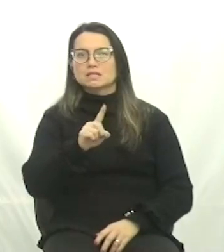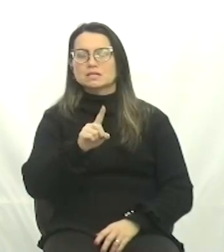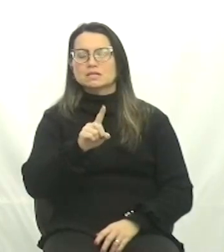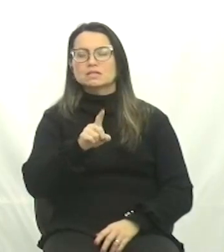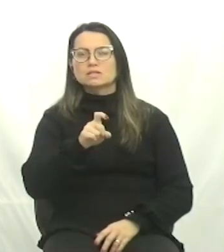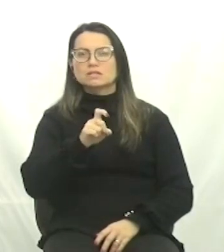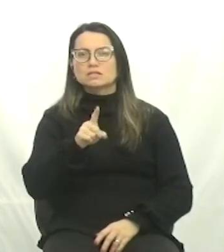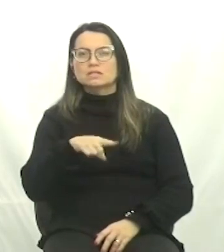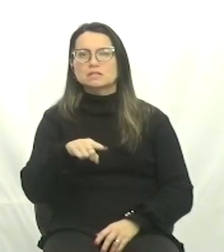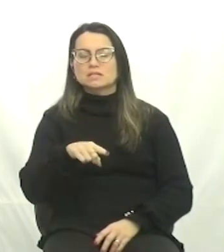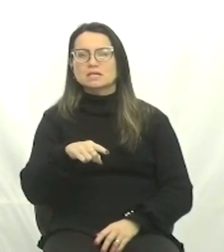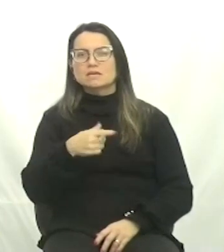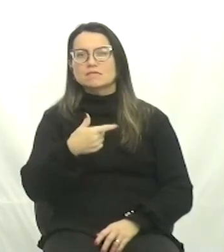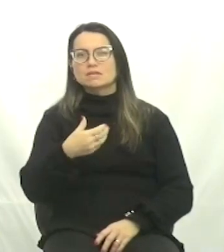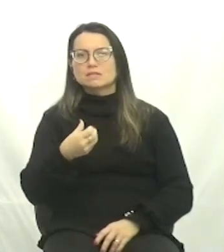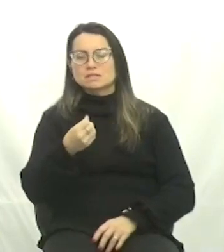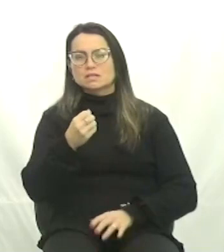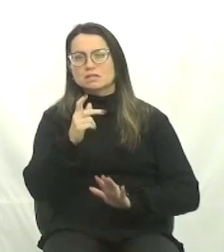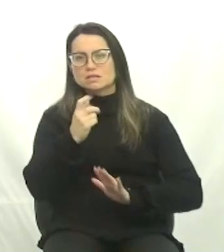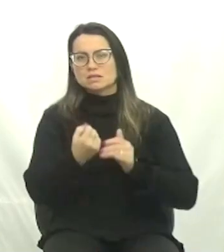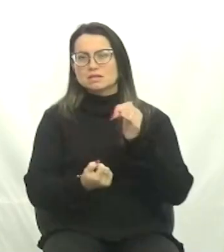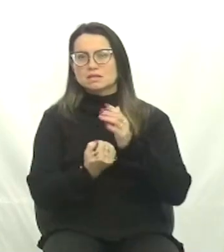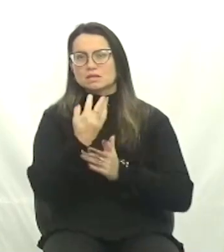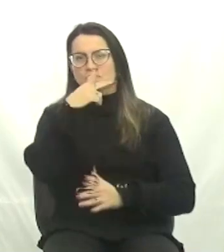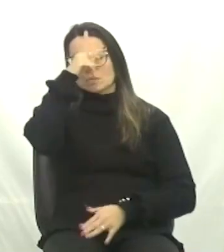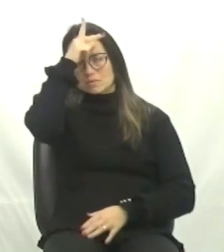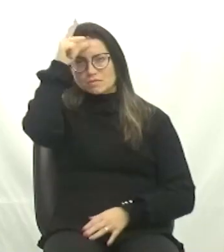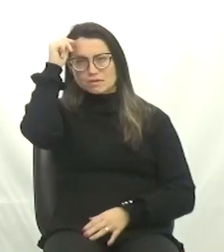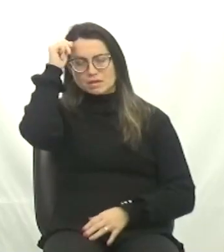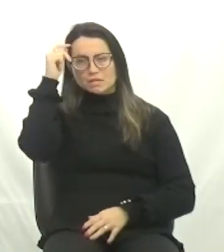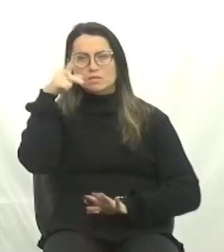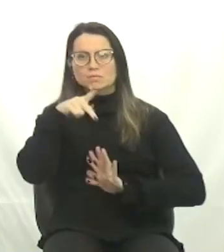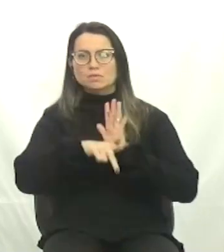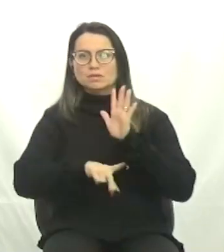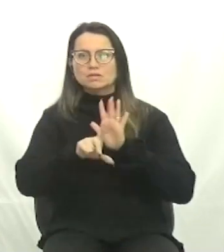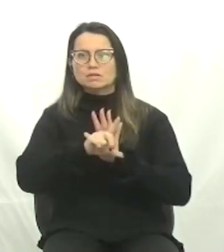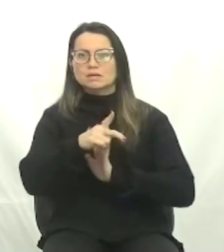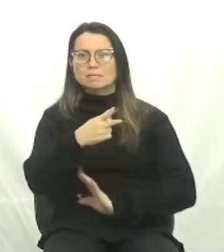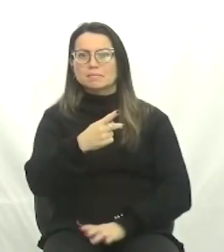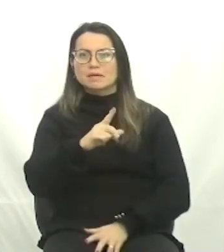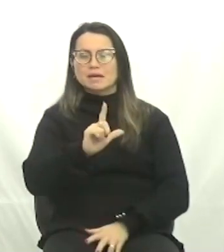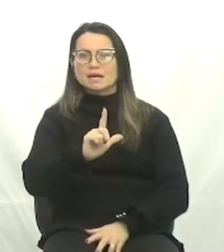CEXE 26/2023, de autoria do chefe do Poder Executivo Municipal. Projeto de lei PL